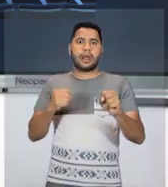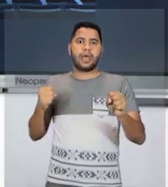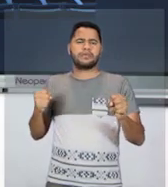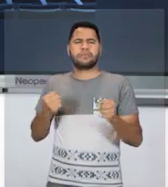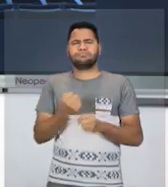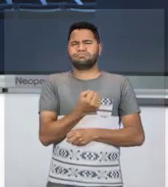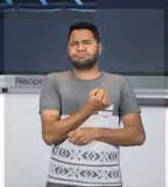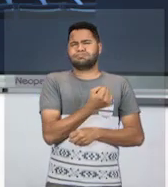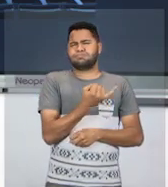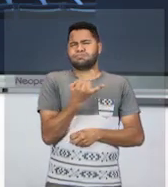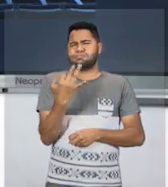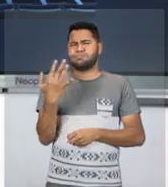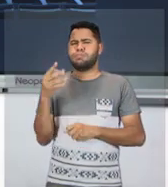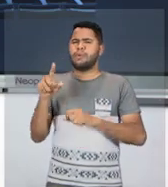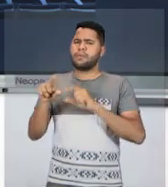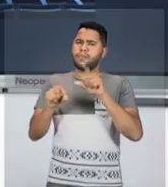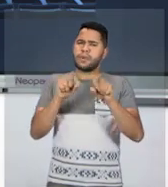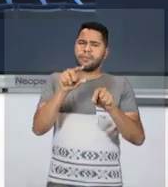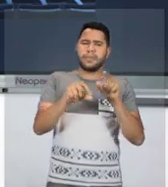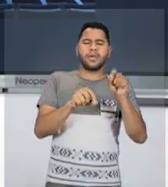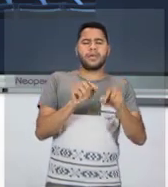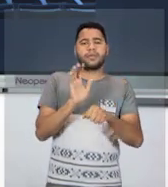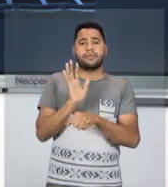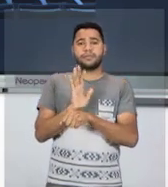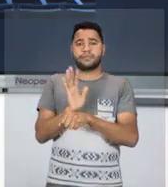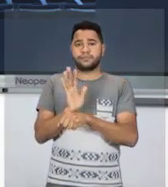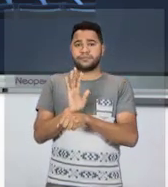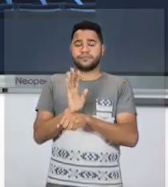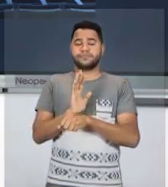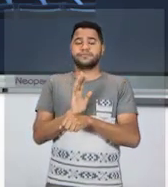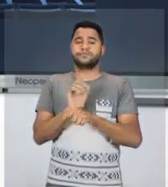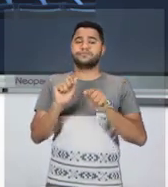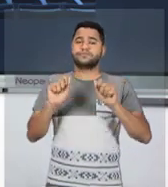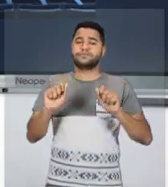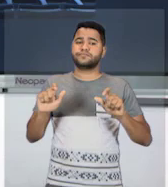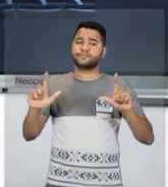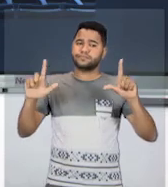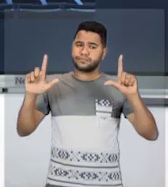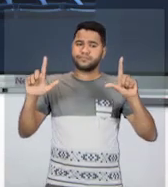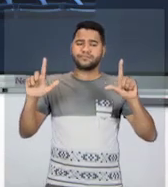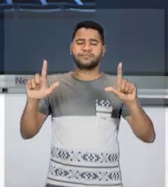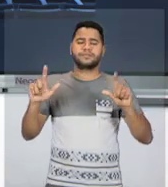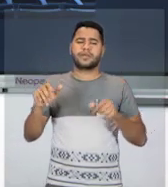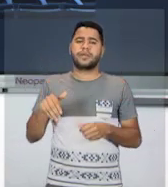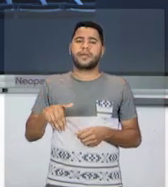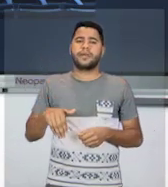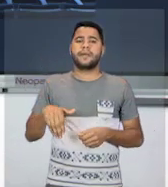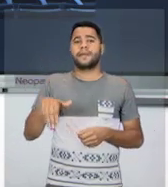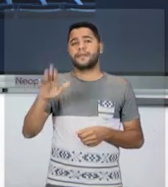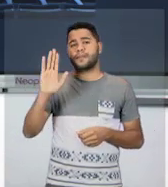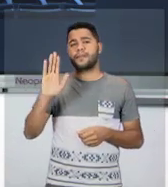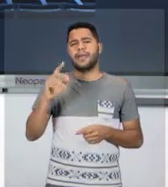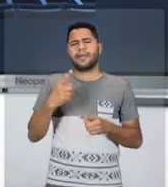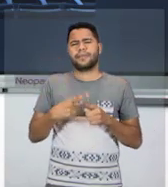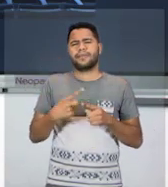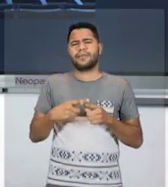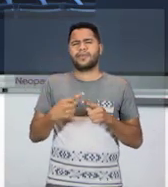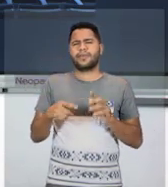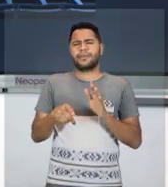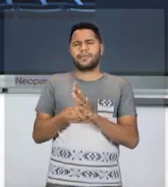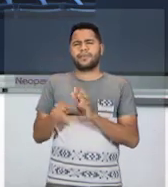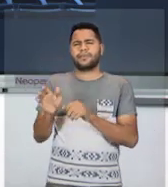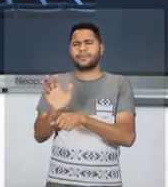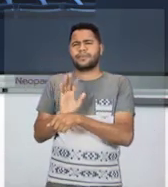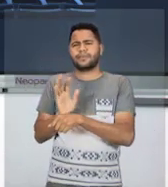leque aí né para escolher de filmes em cartaz que é um repertório maior porque tem mais